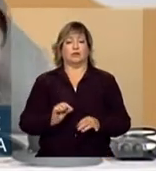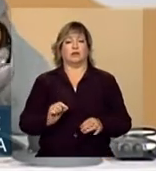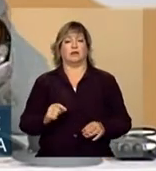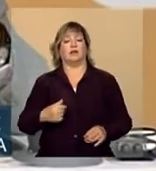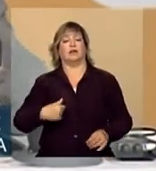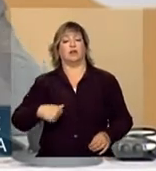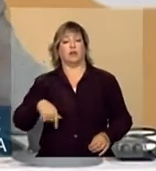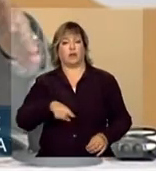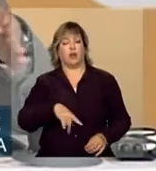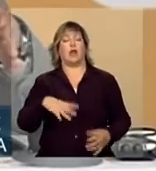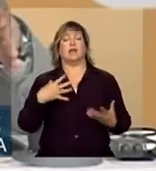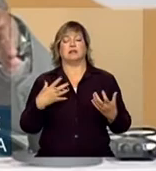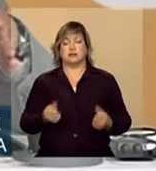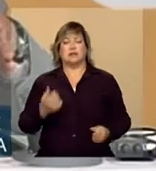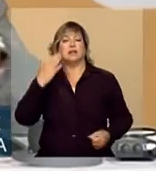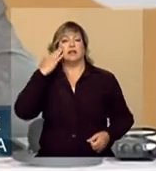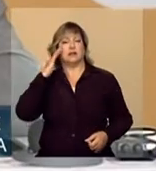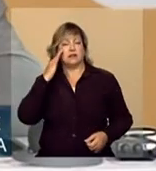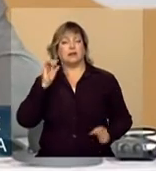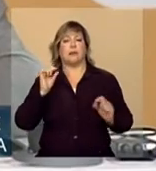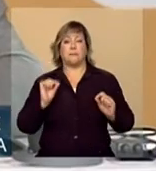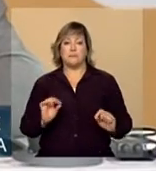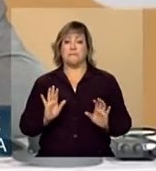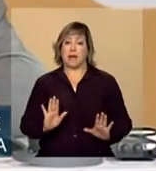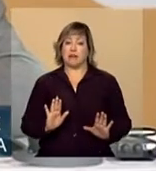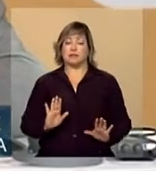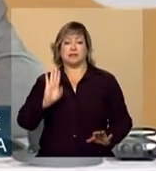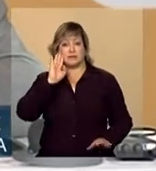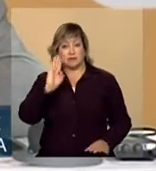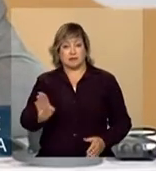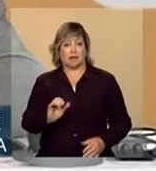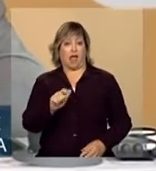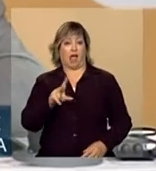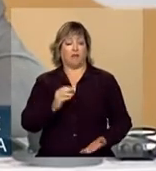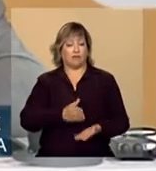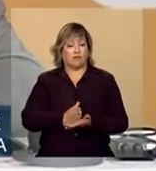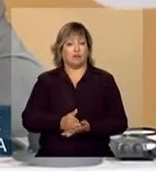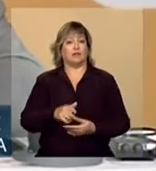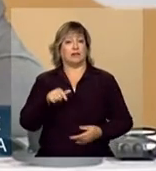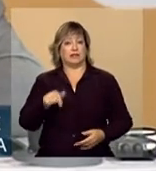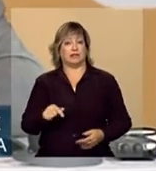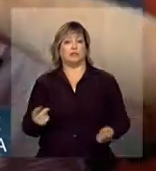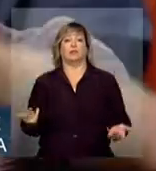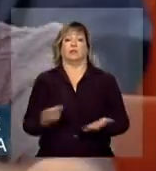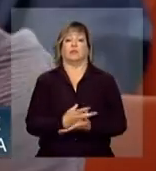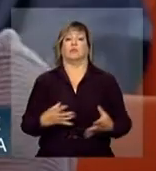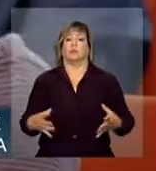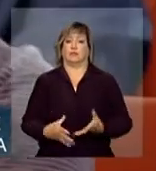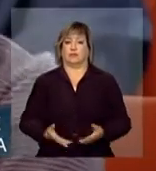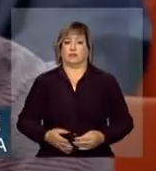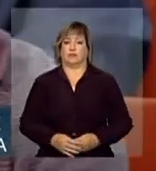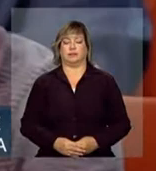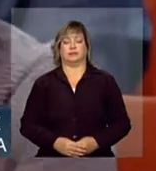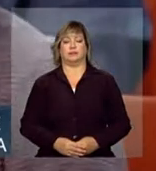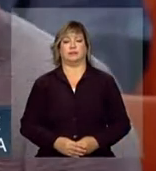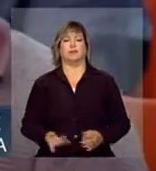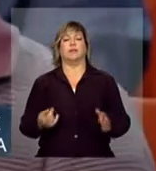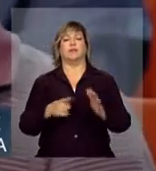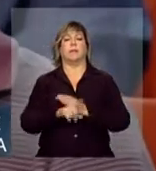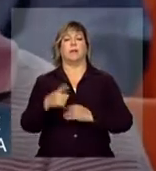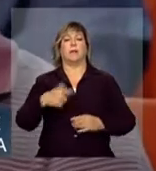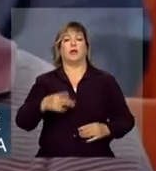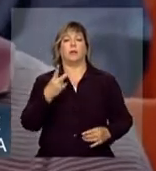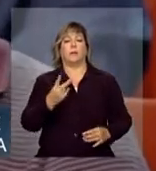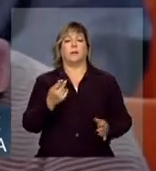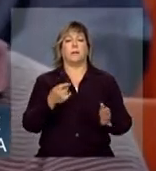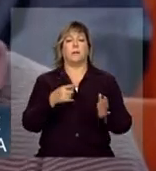previsível, aceitável e corroborado, mas objetivamente o prejuízo que isso trará. Agora, só mais duas perguntas, já que eu